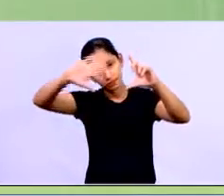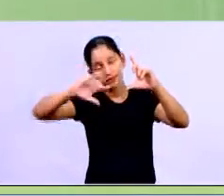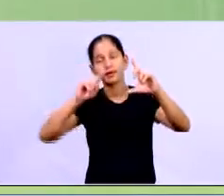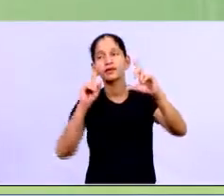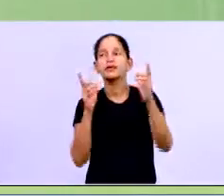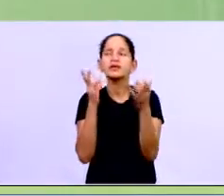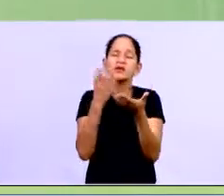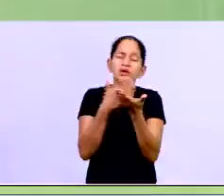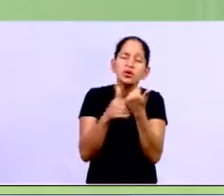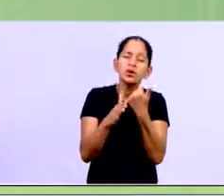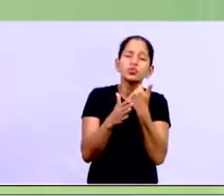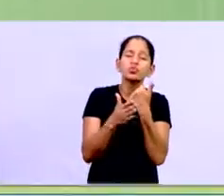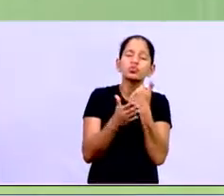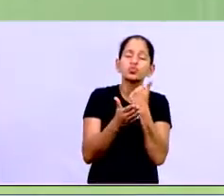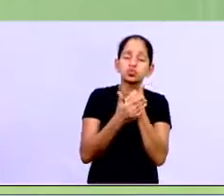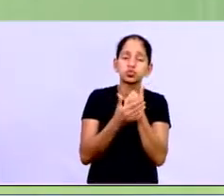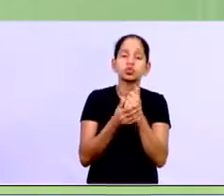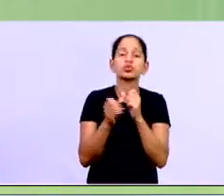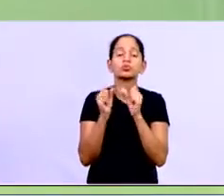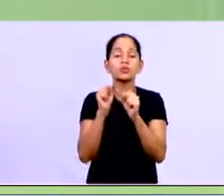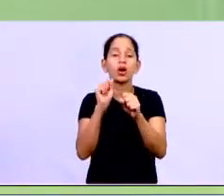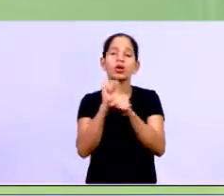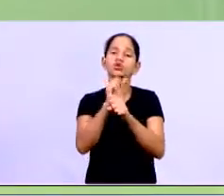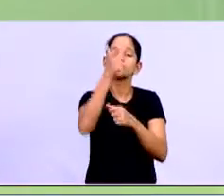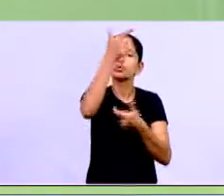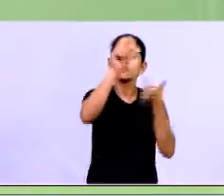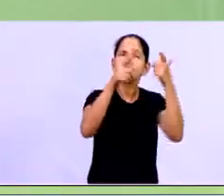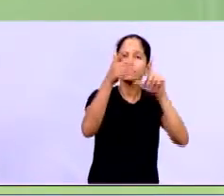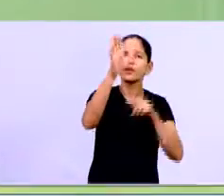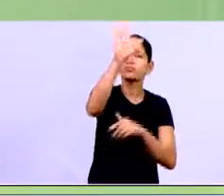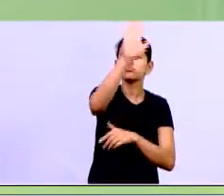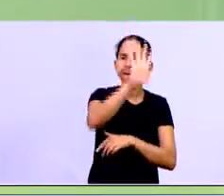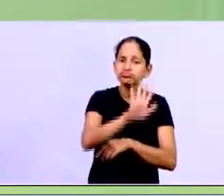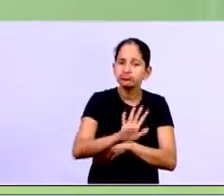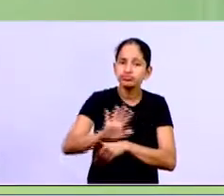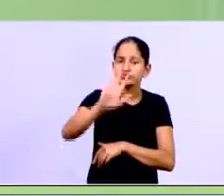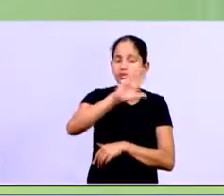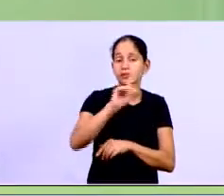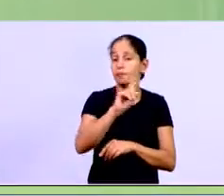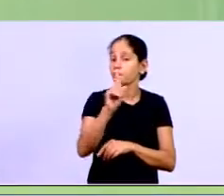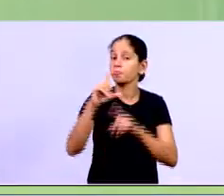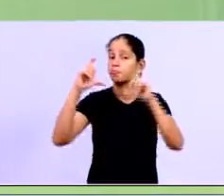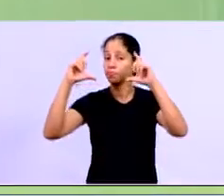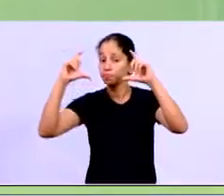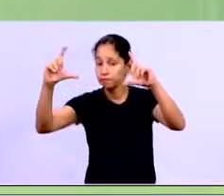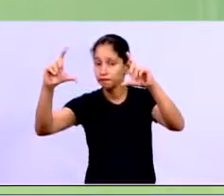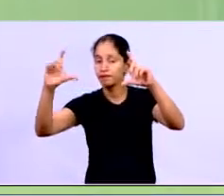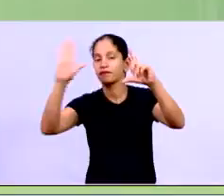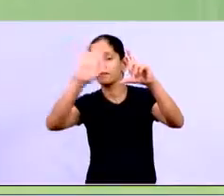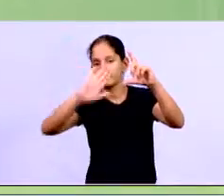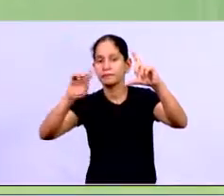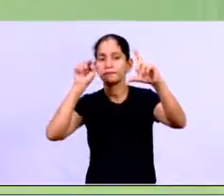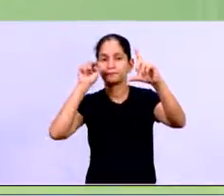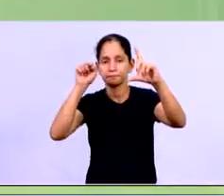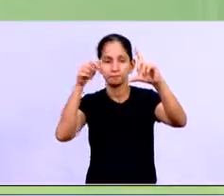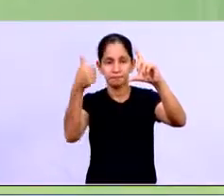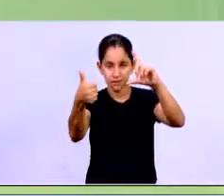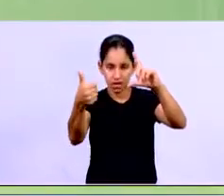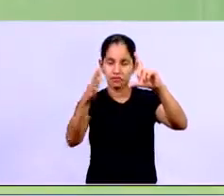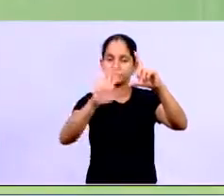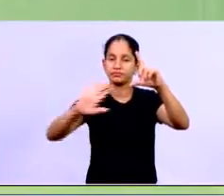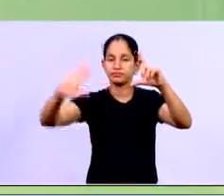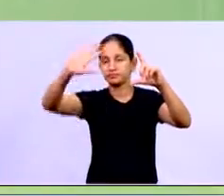Todas as outras informações repetem. Primeiro eu vou resolver aquele parênteses dentro do parênteses. Então, 19